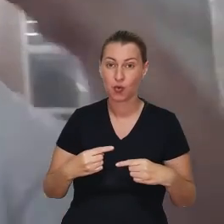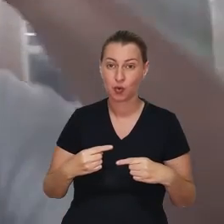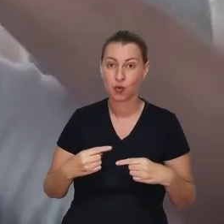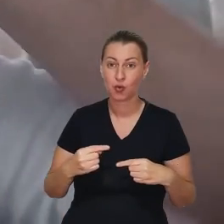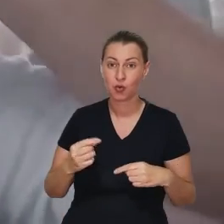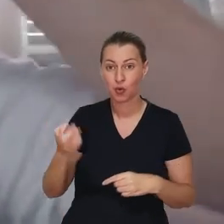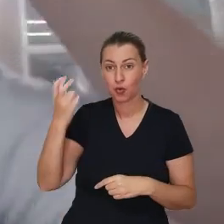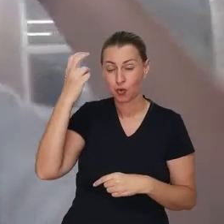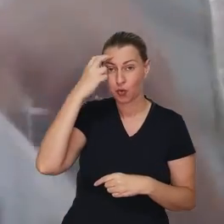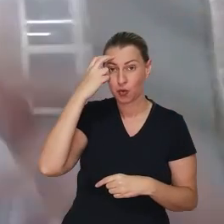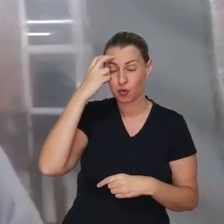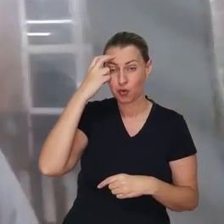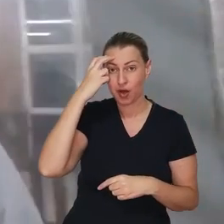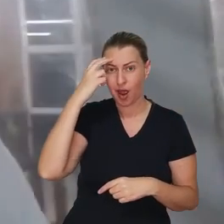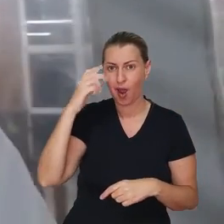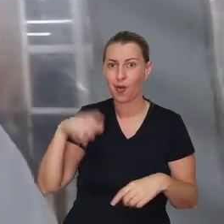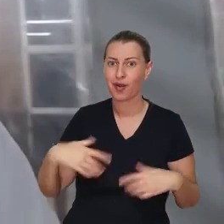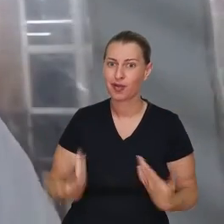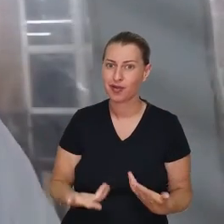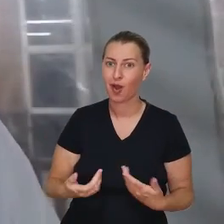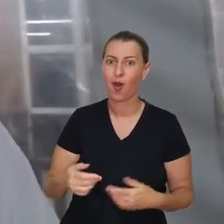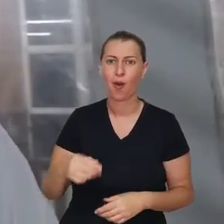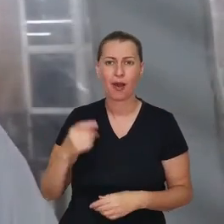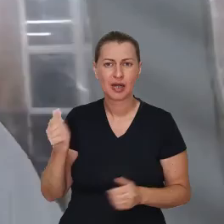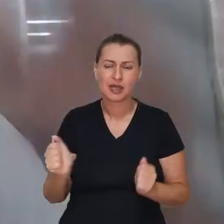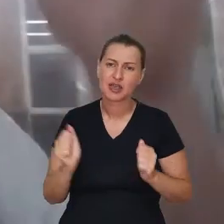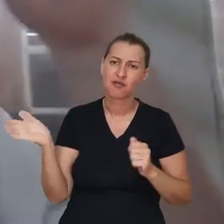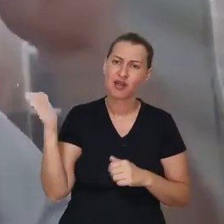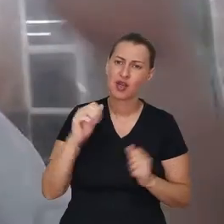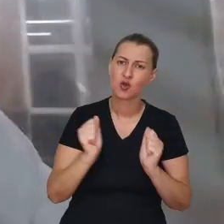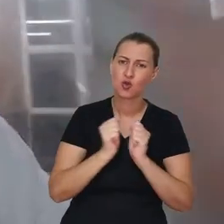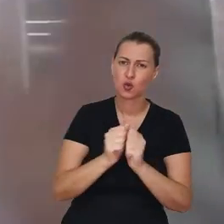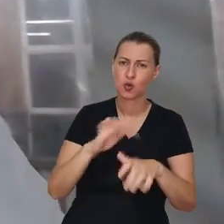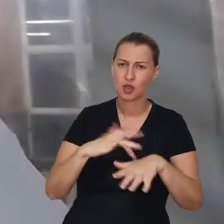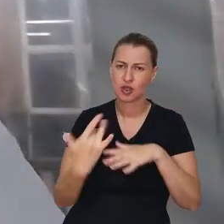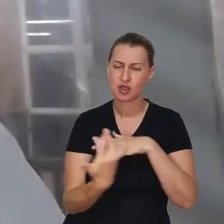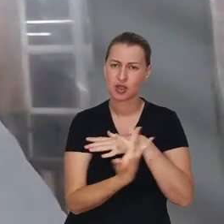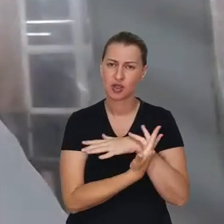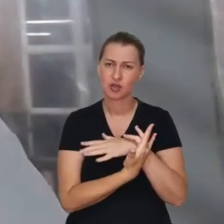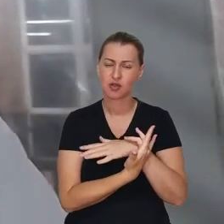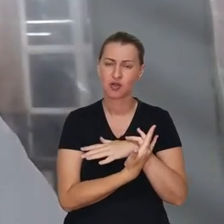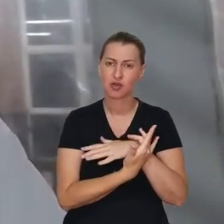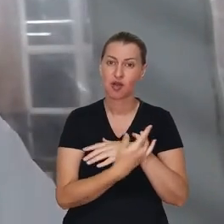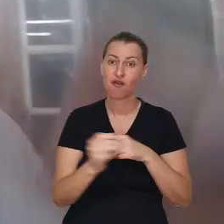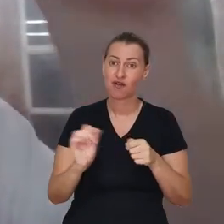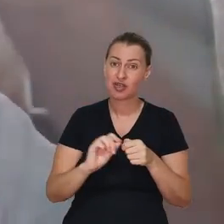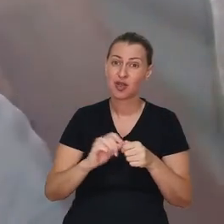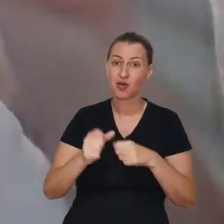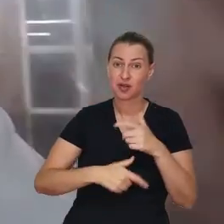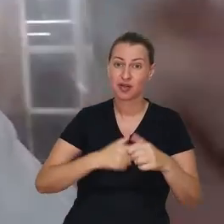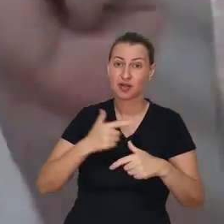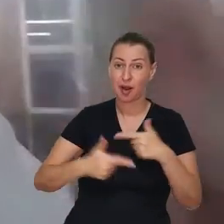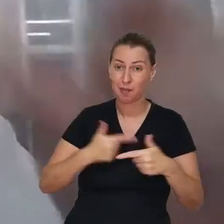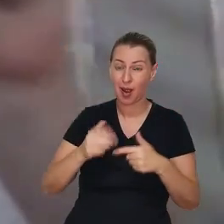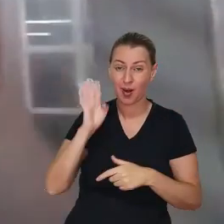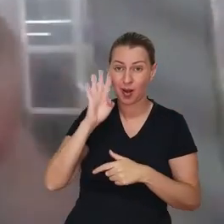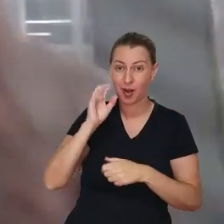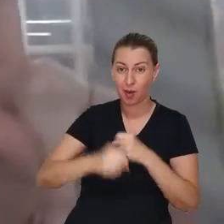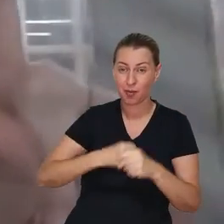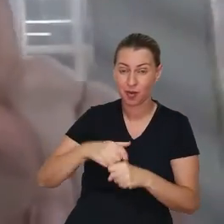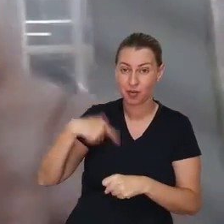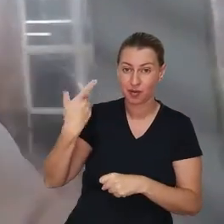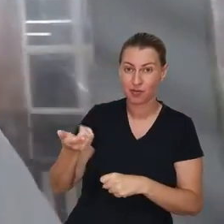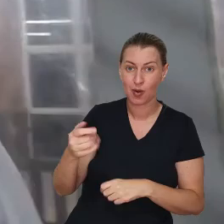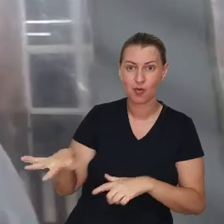e vamos desenvolver um trabalho bem legal ano que vem, tá? Então, quero desejar a todos um ótimo final de ano. Semana que vem tem mais